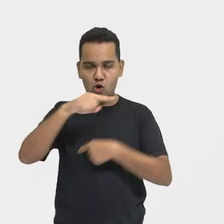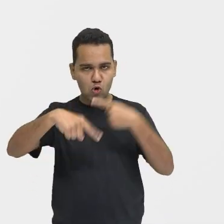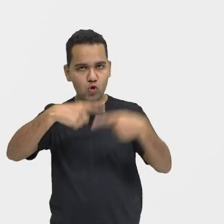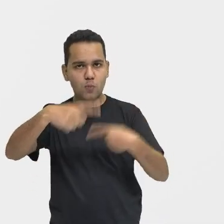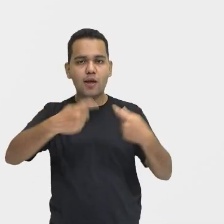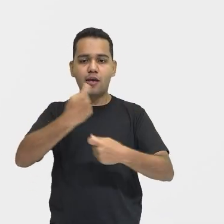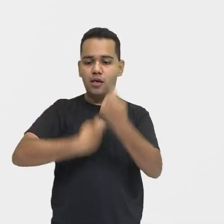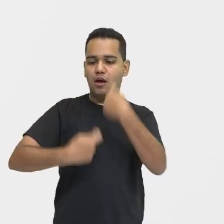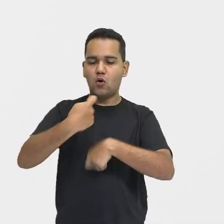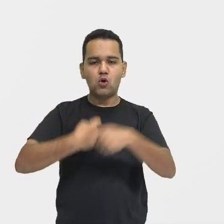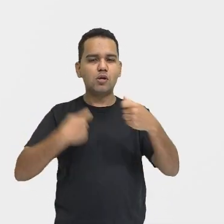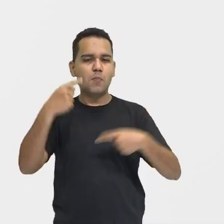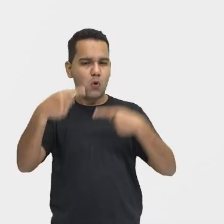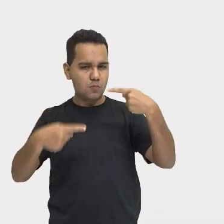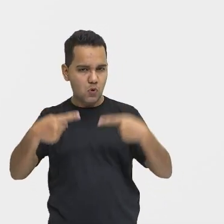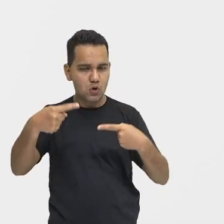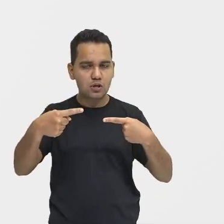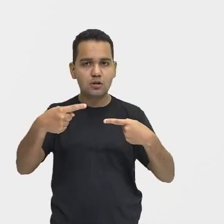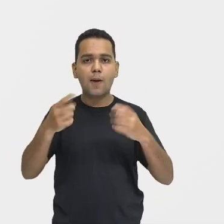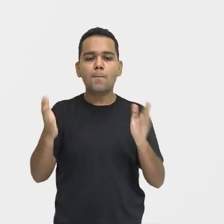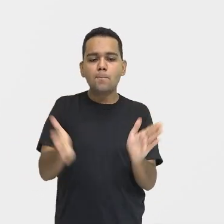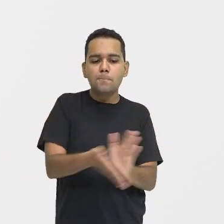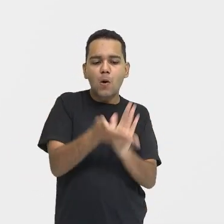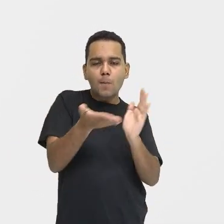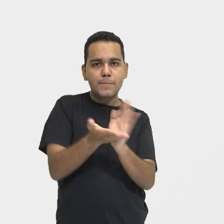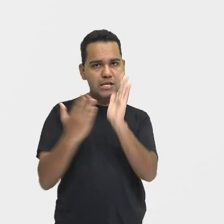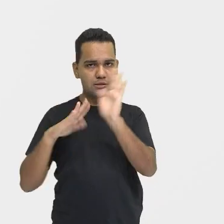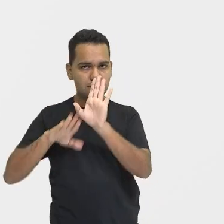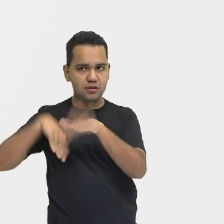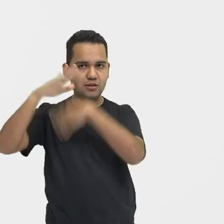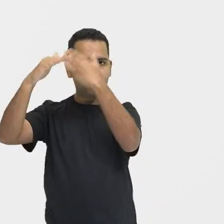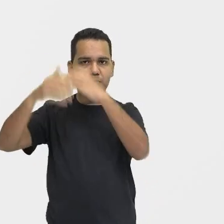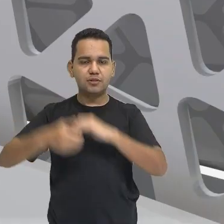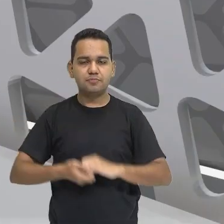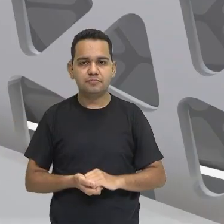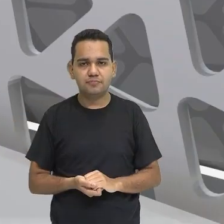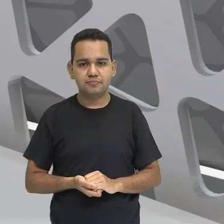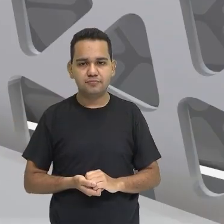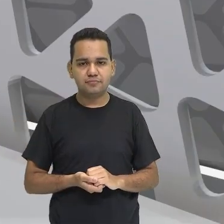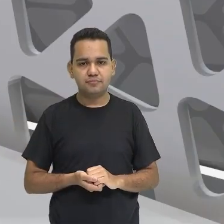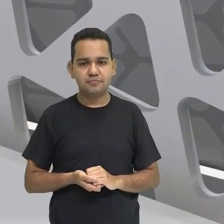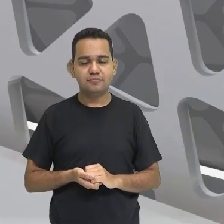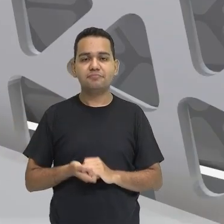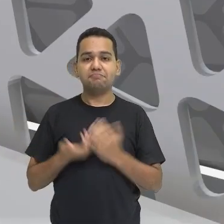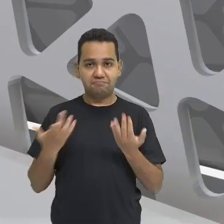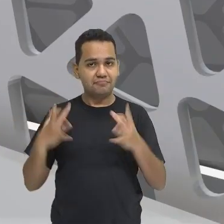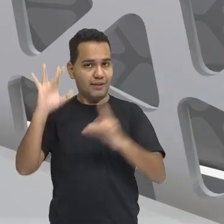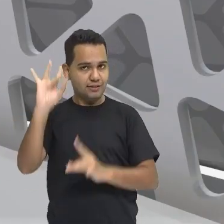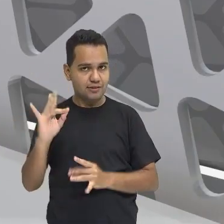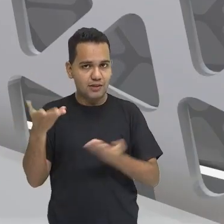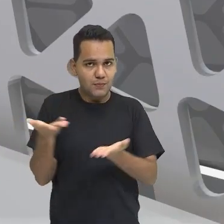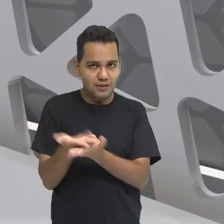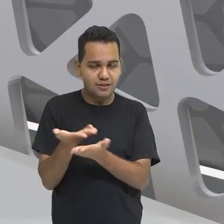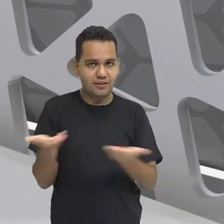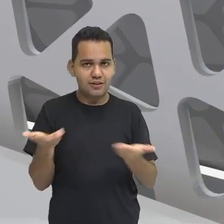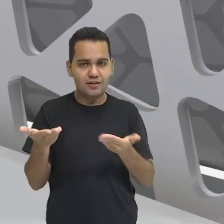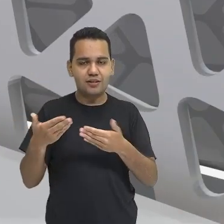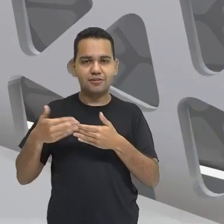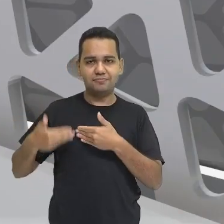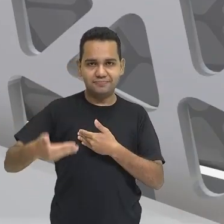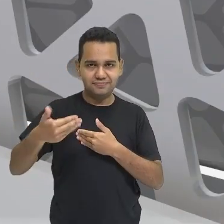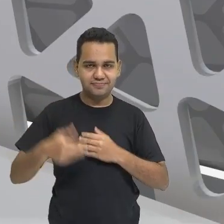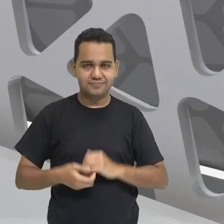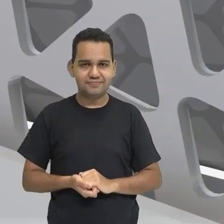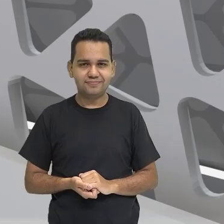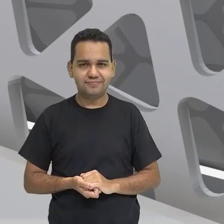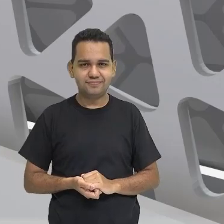globalização e a economia política, pobreza e desenvolvimento. Então, esse é o detalhamento da nossa aula. Vamos aí a mais